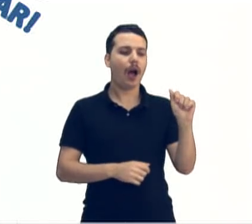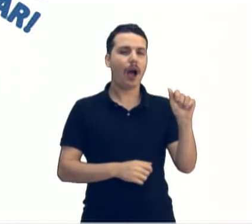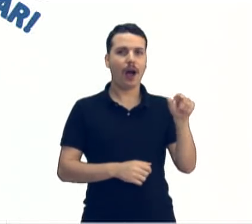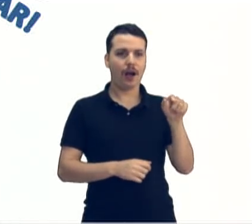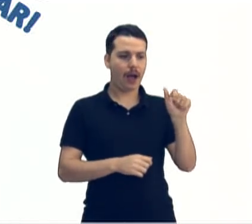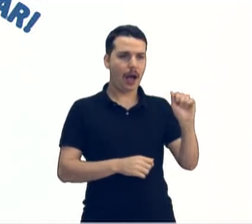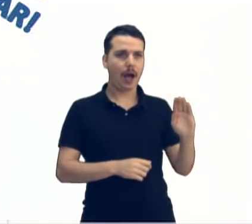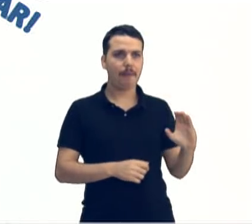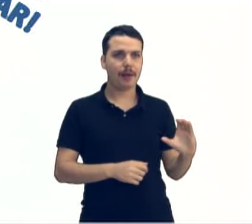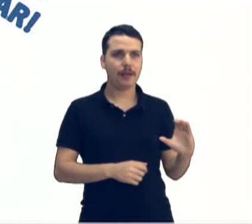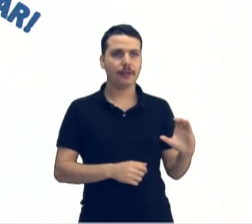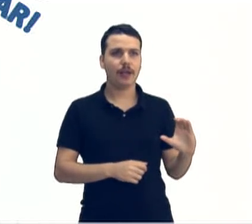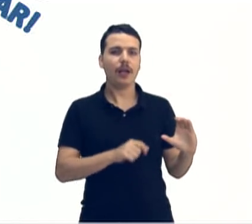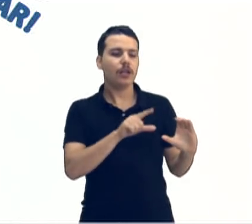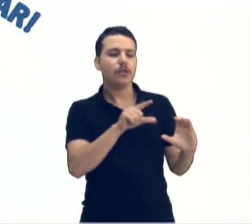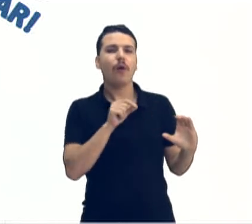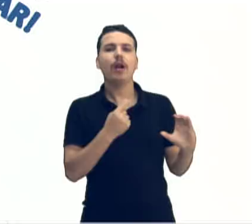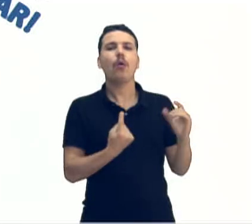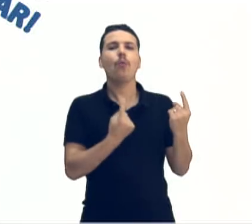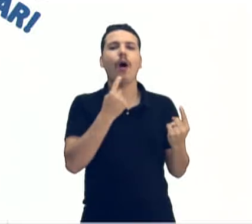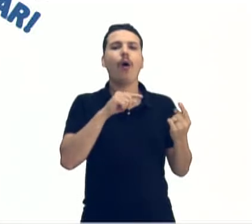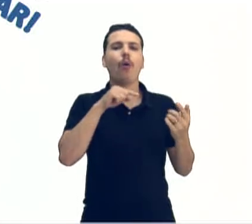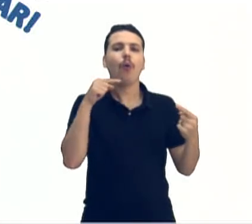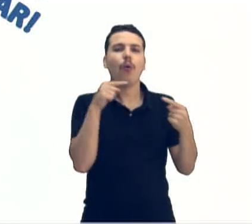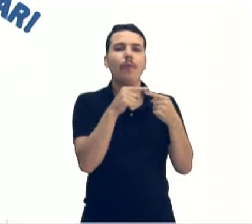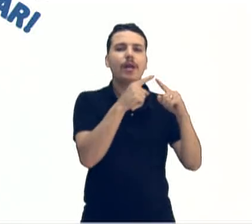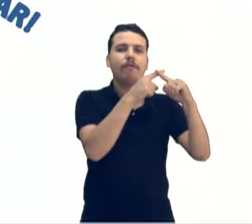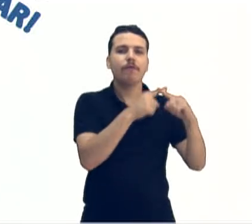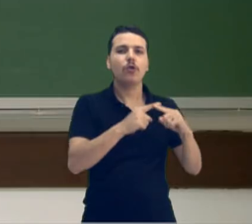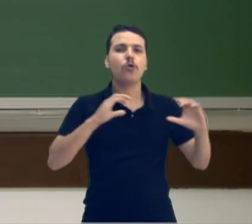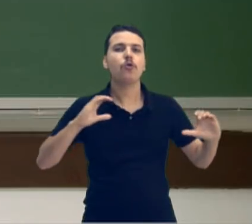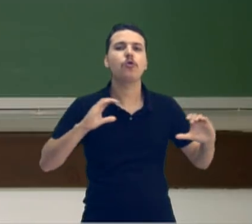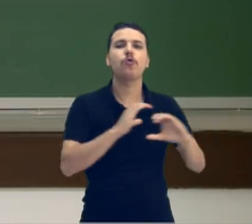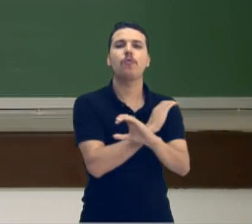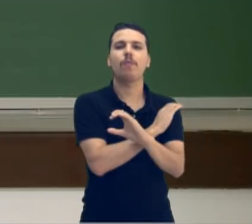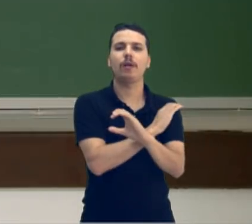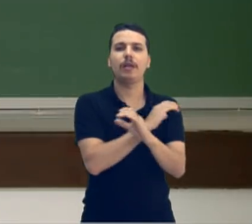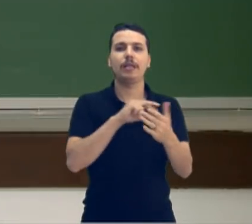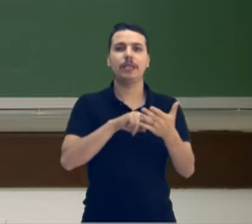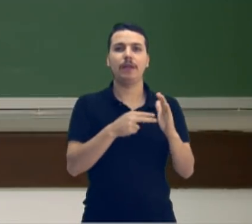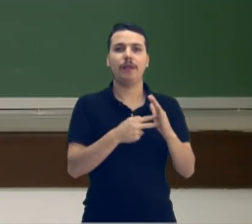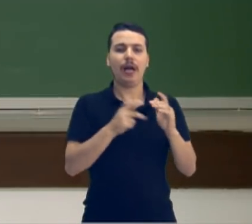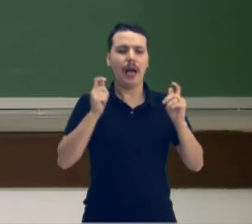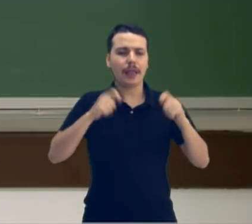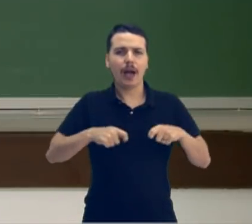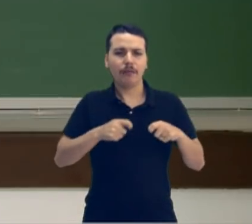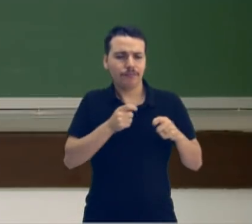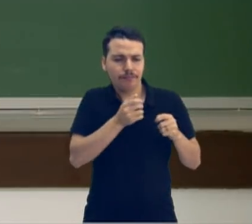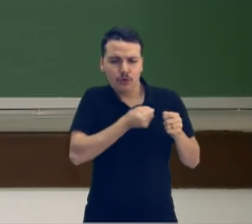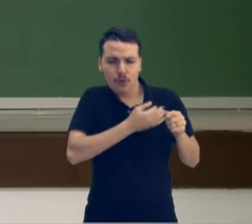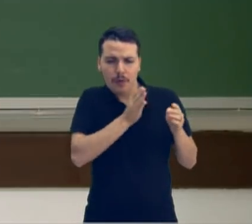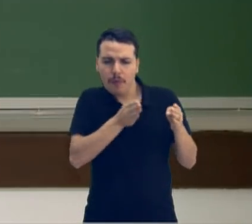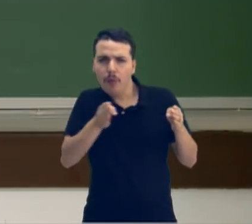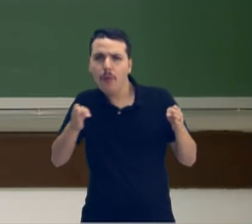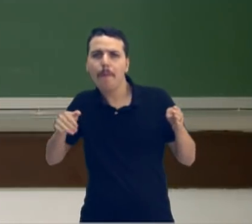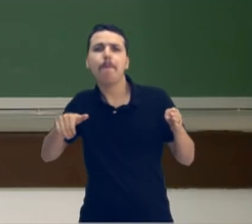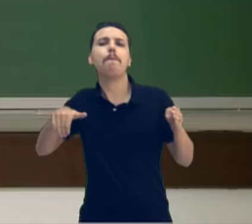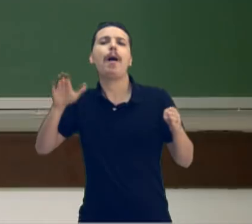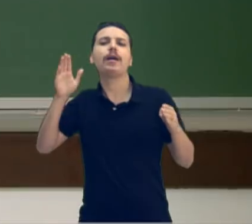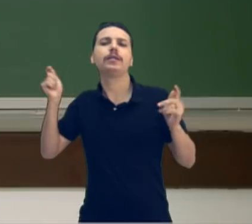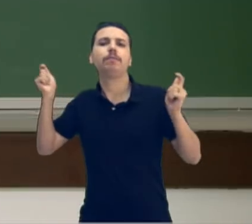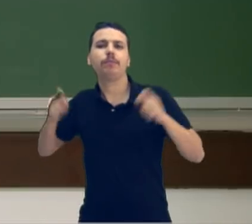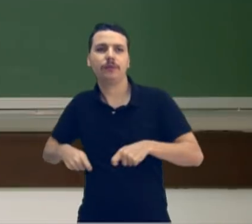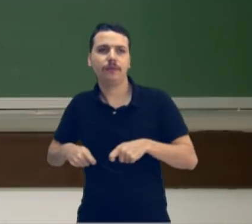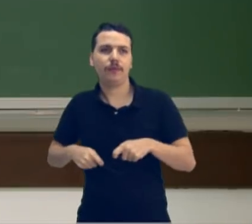fatoração completa. Lembra quando aparece essa palavra completa, quer dizer o máximo possível, né? Então,